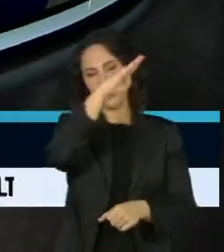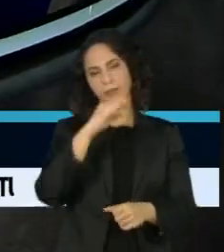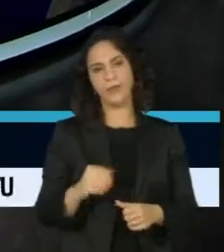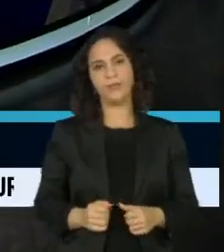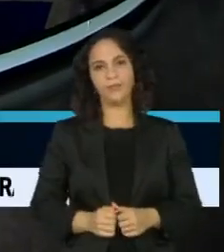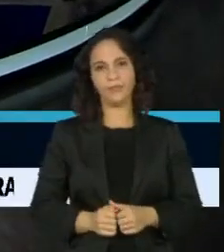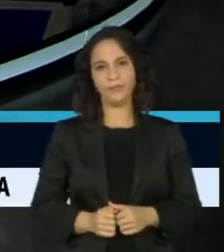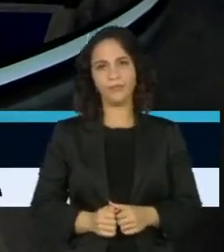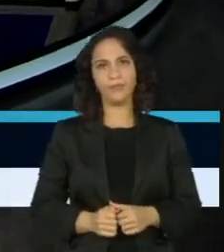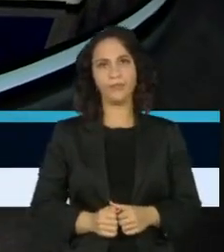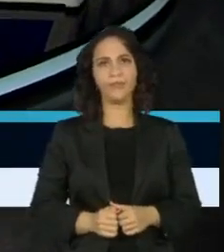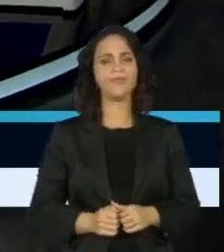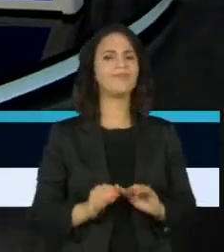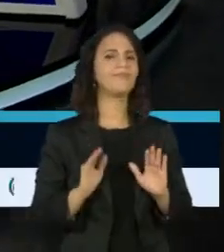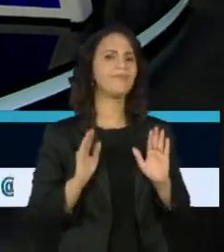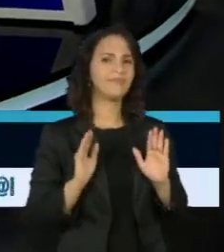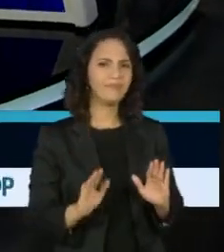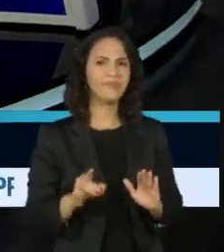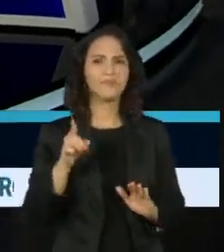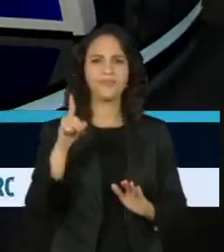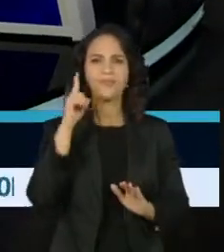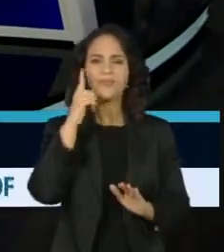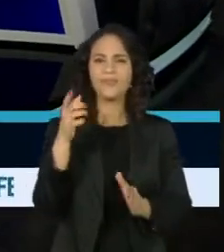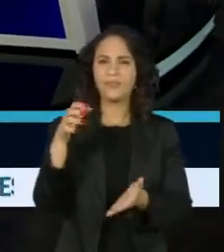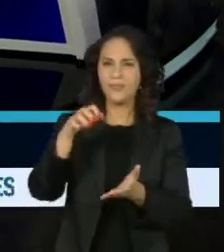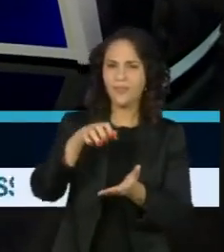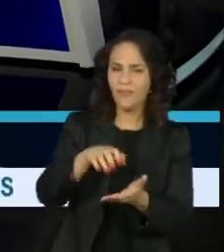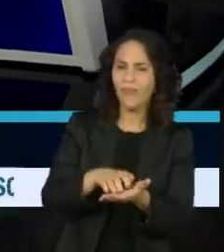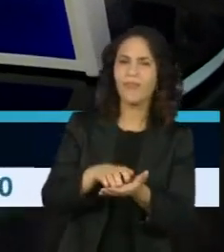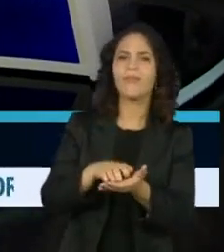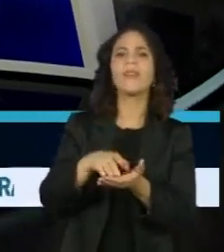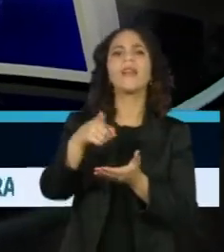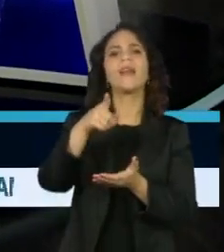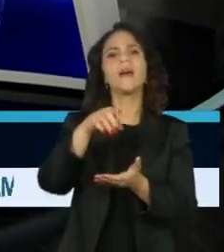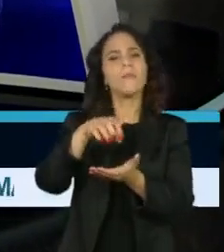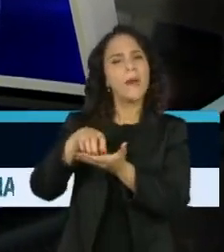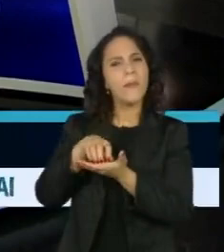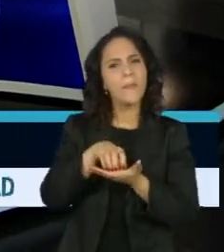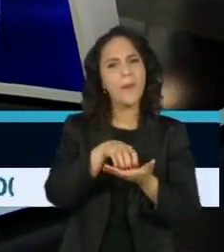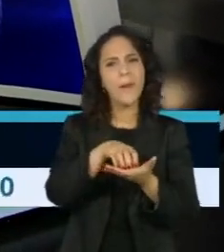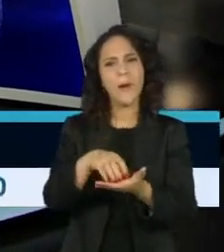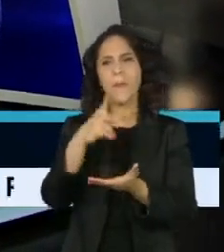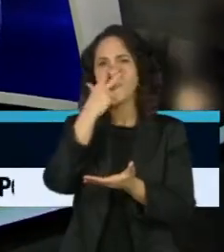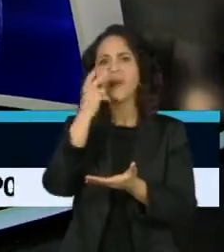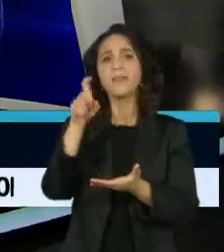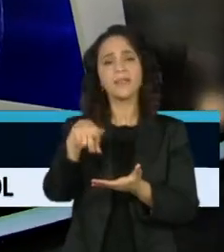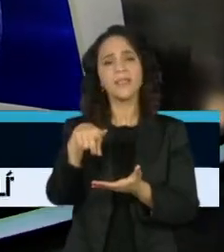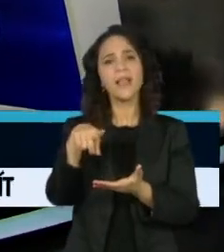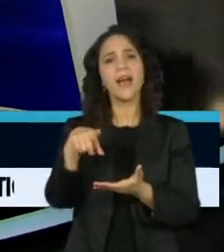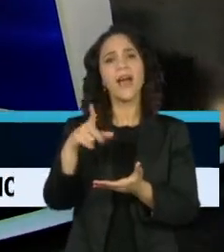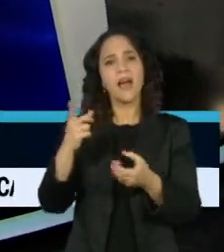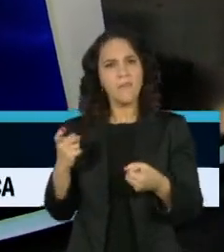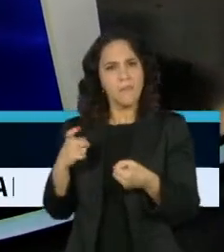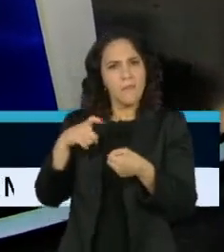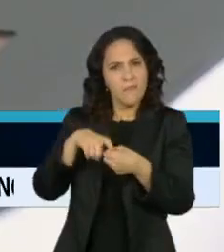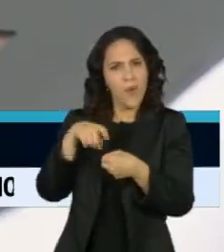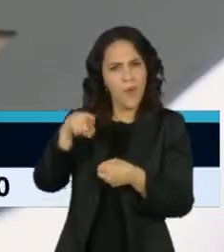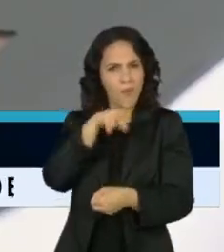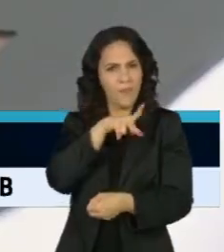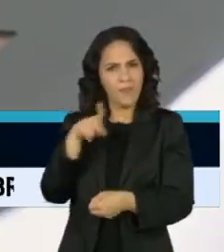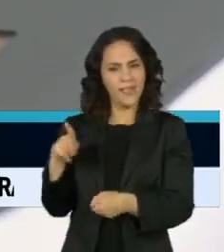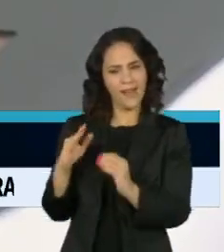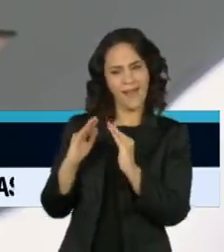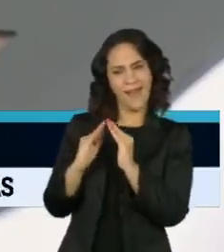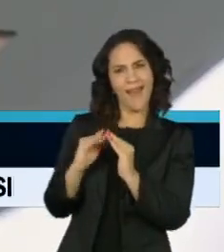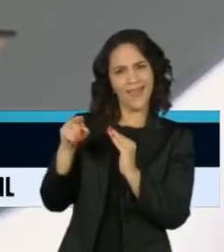Oi Aílton agências reguladoras estatais órgãos de controle tudo é tratado como uma extensão da casa do presidente